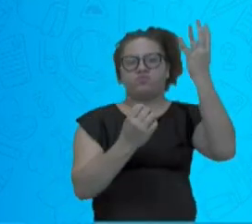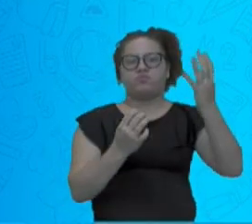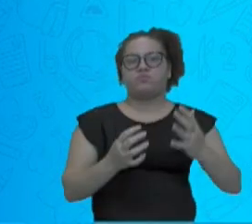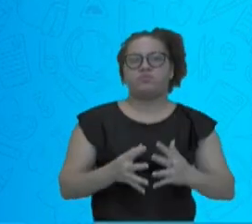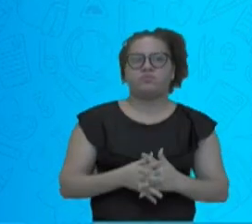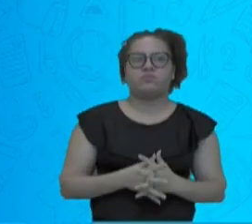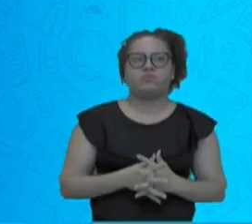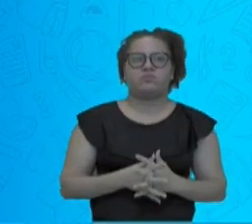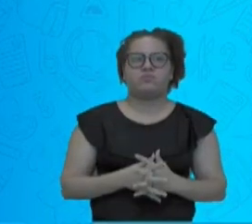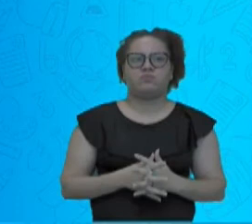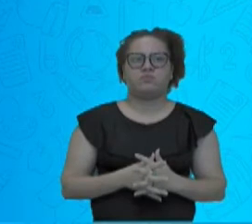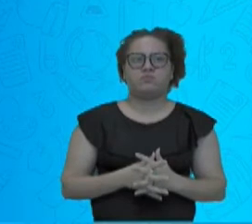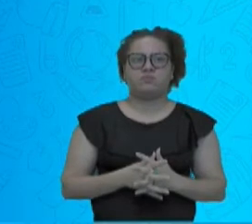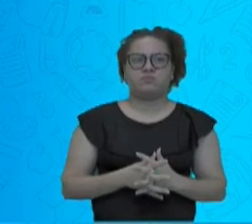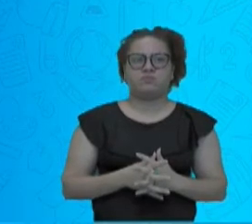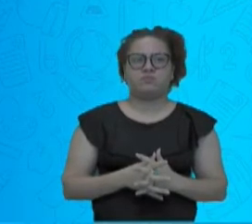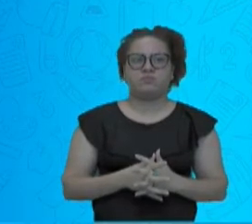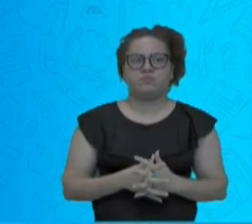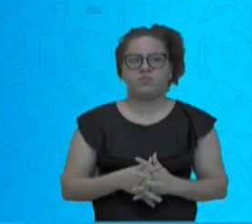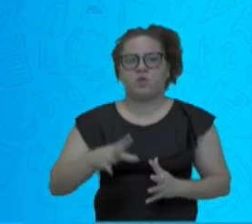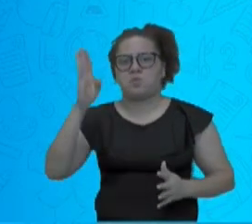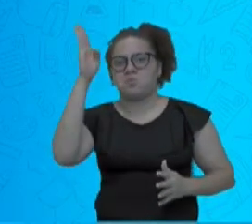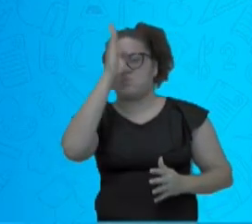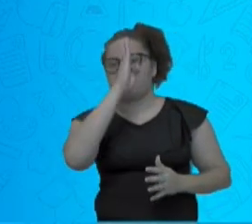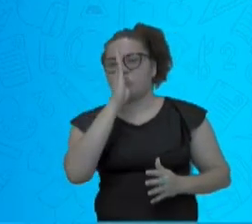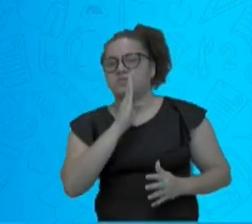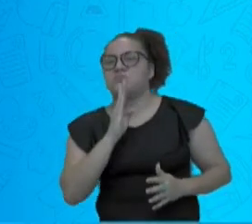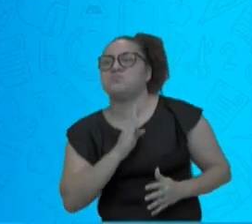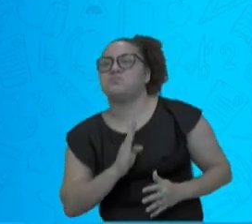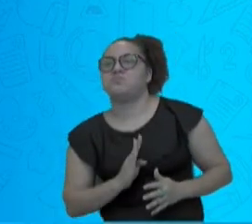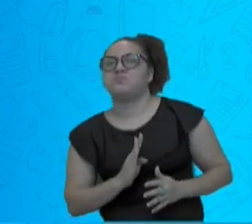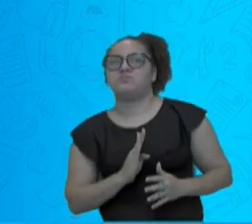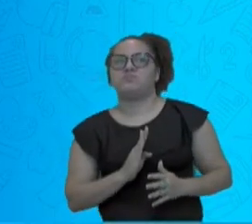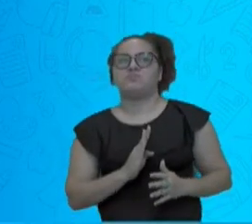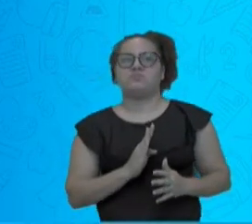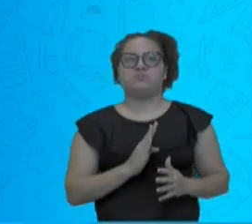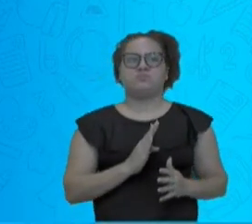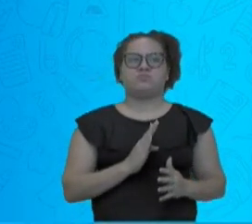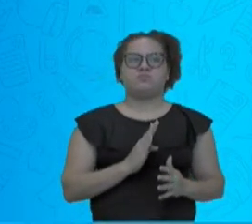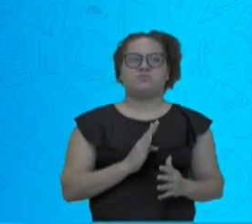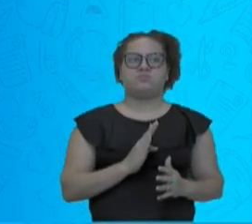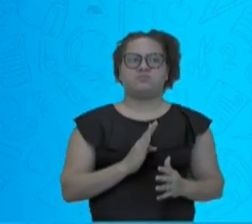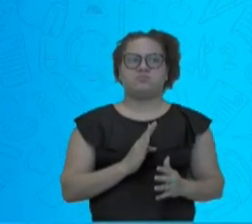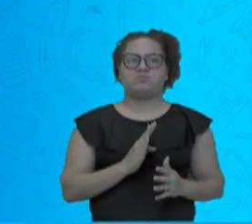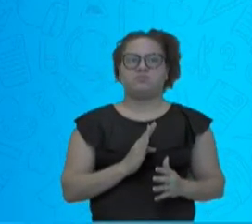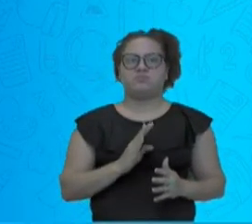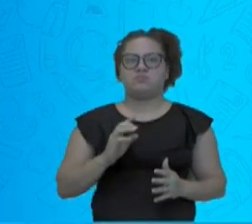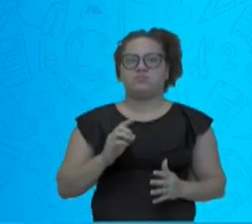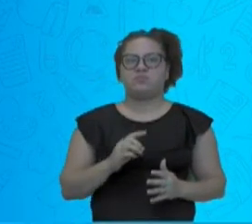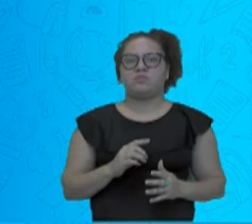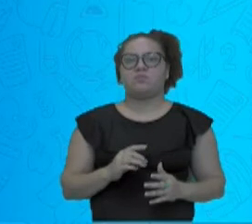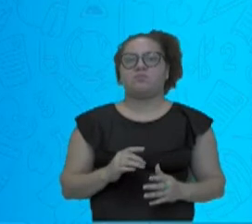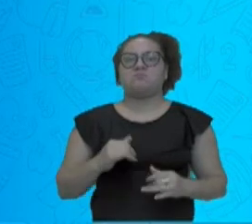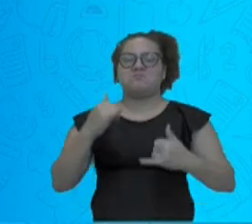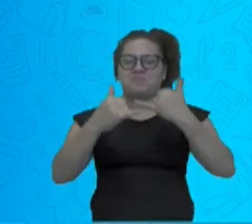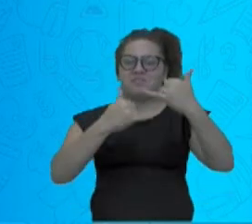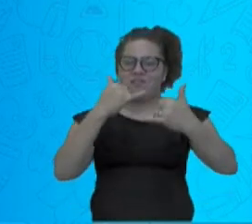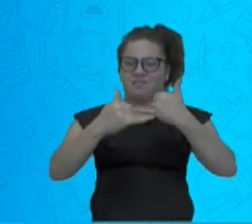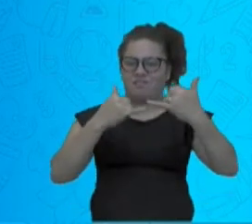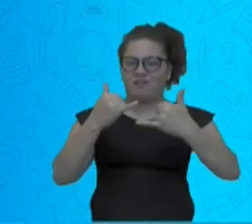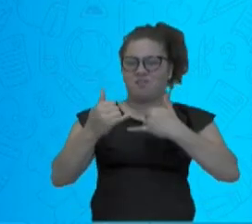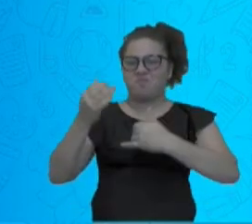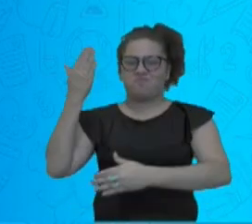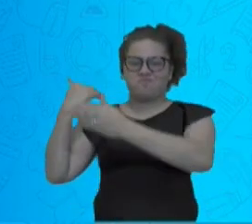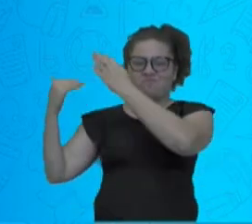Mas olha esse Brasil. Alguém já brincou e disse que Deus é brasileiro. O